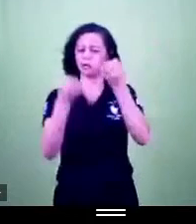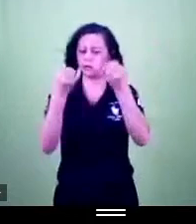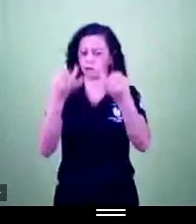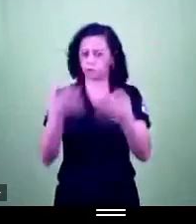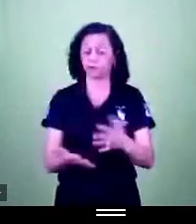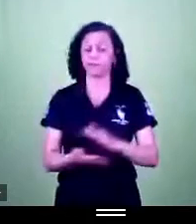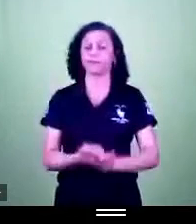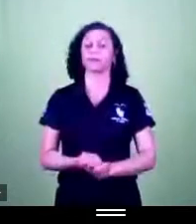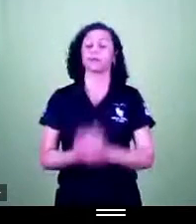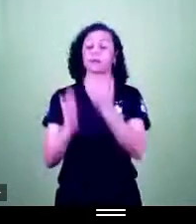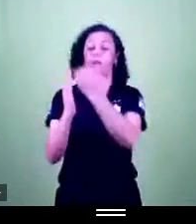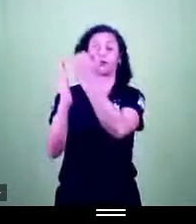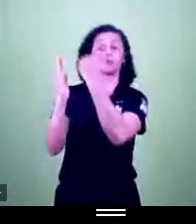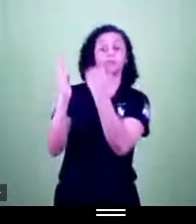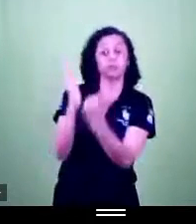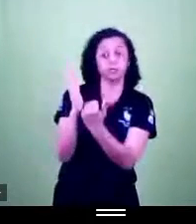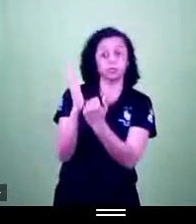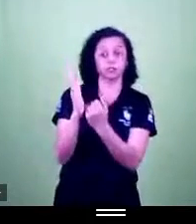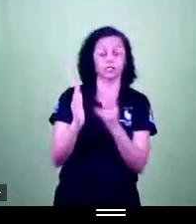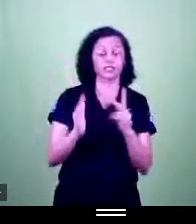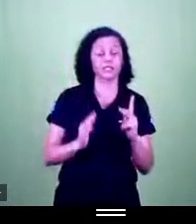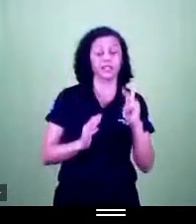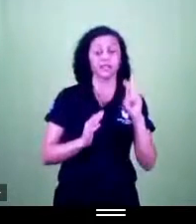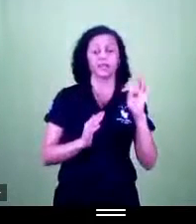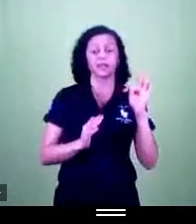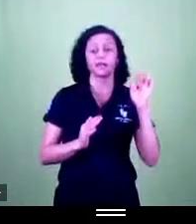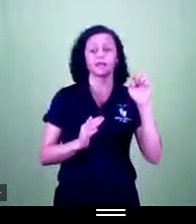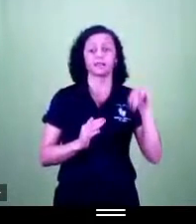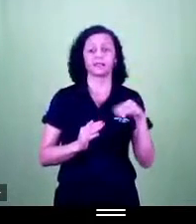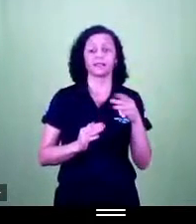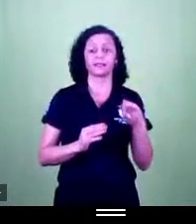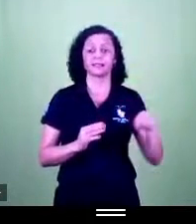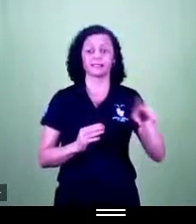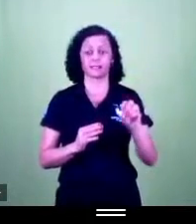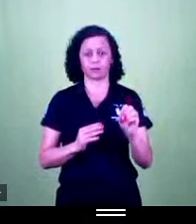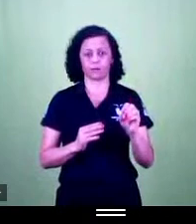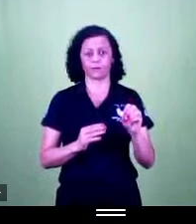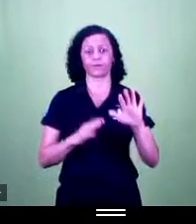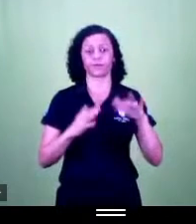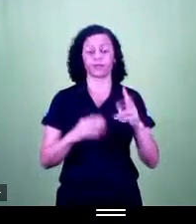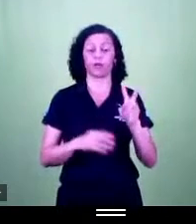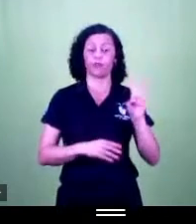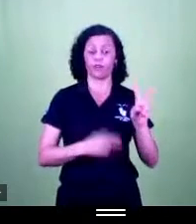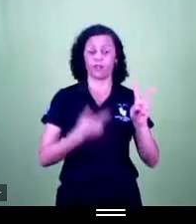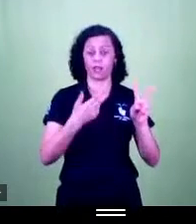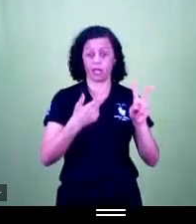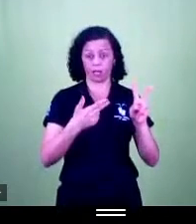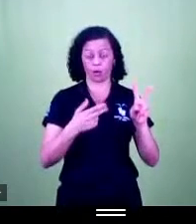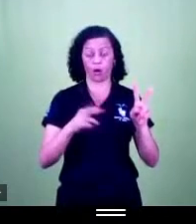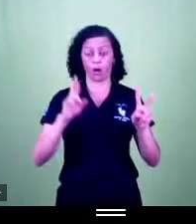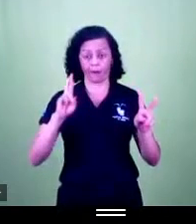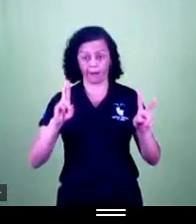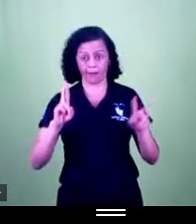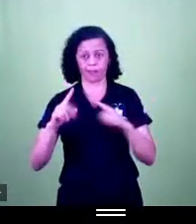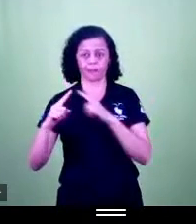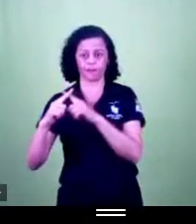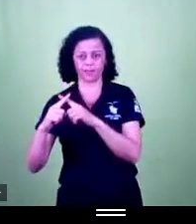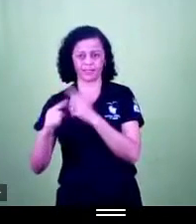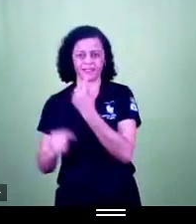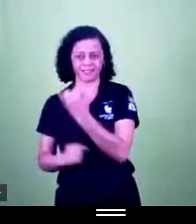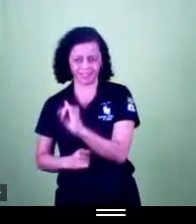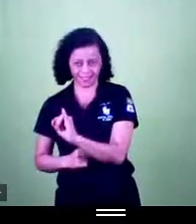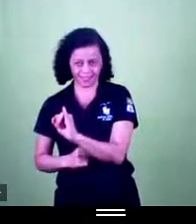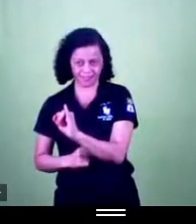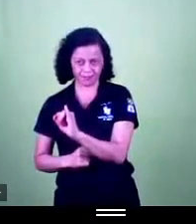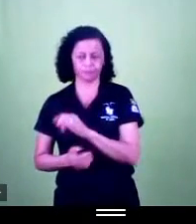coloquei até a primeira lei de Ohm aqui, V igual a R vezes I. O elemento resistivo é que promove uma queda de tensão. E aí vale a